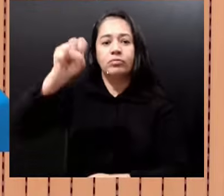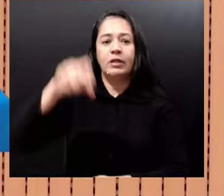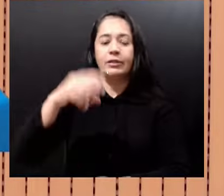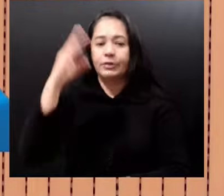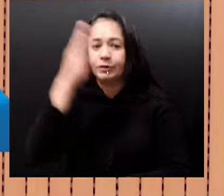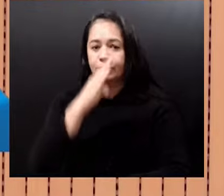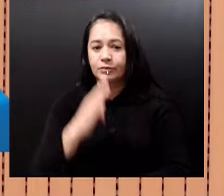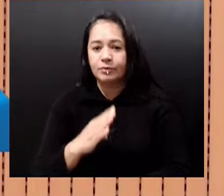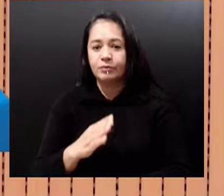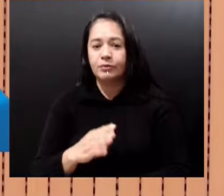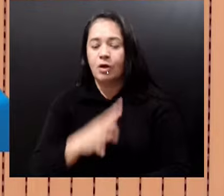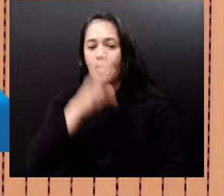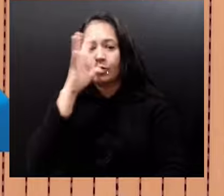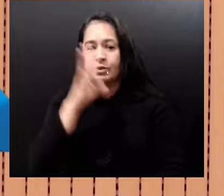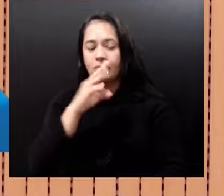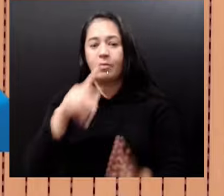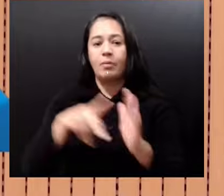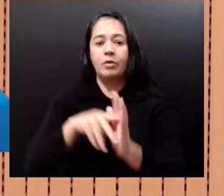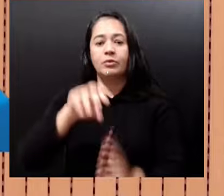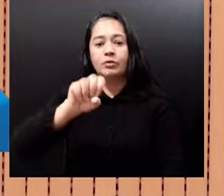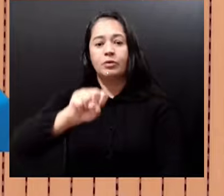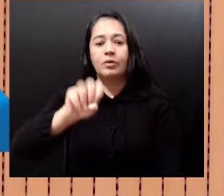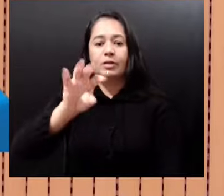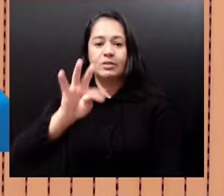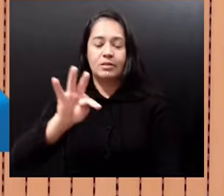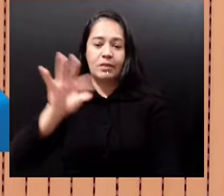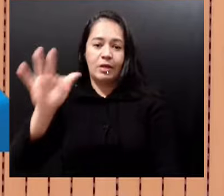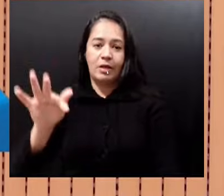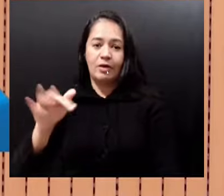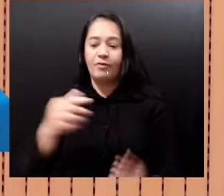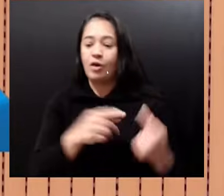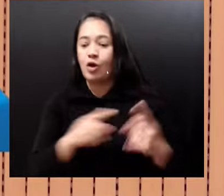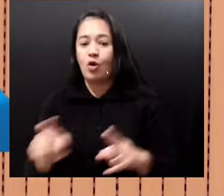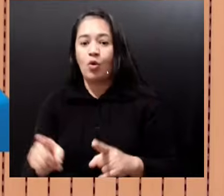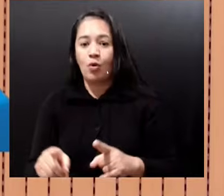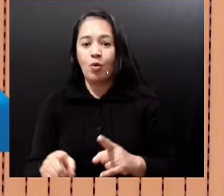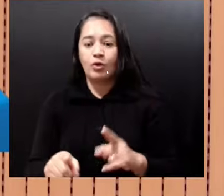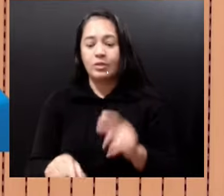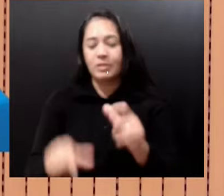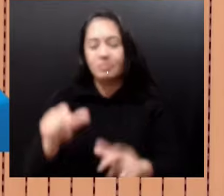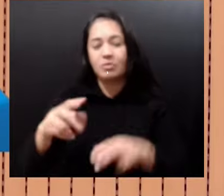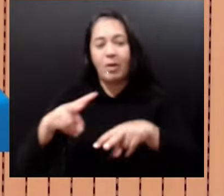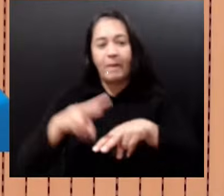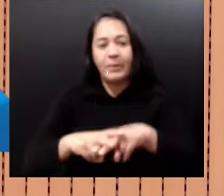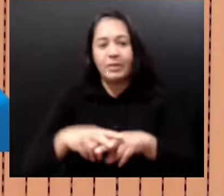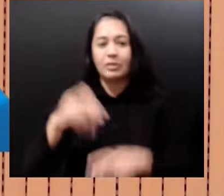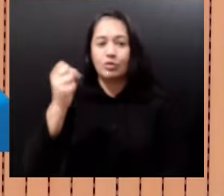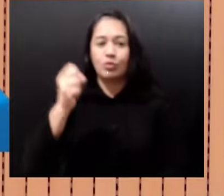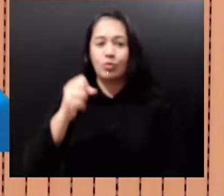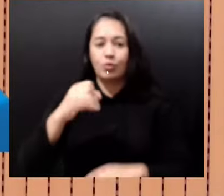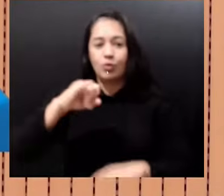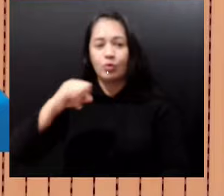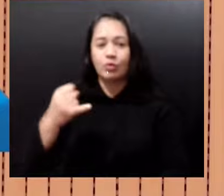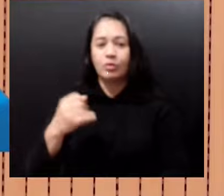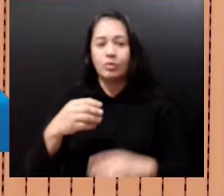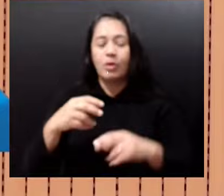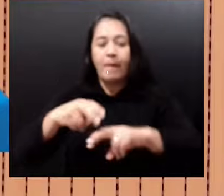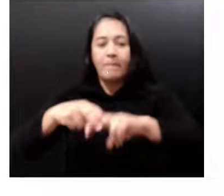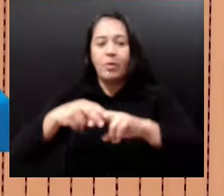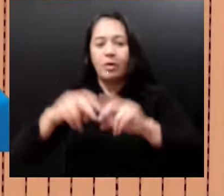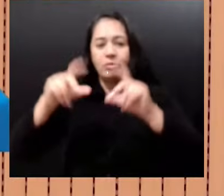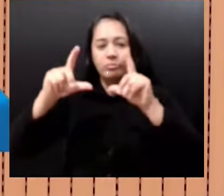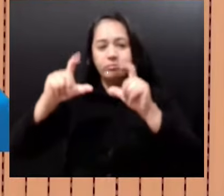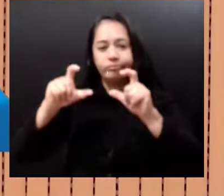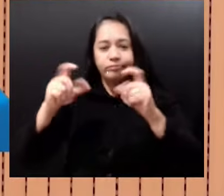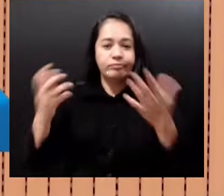do STF contra os presos políticos do 8 de janeiro, que foram condenados a partir de um print no